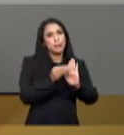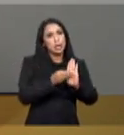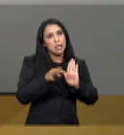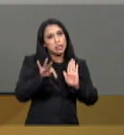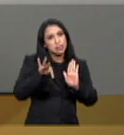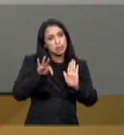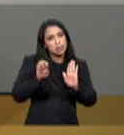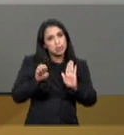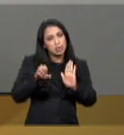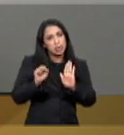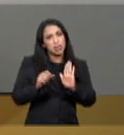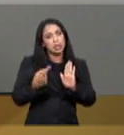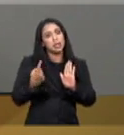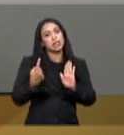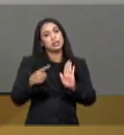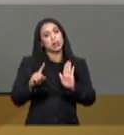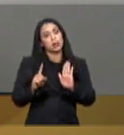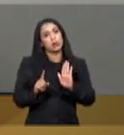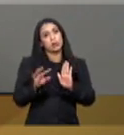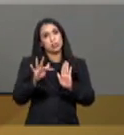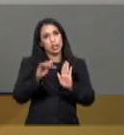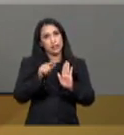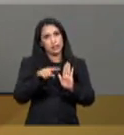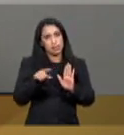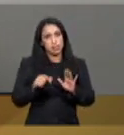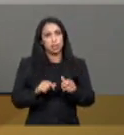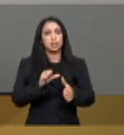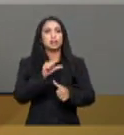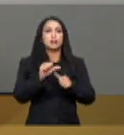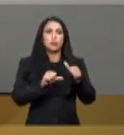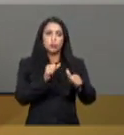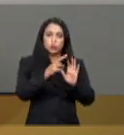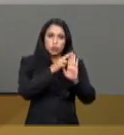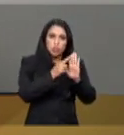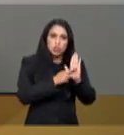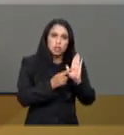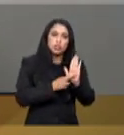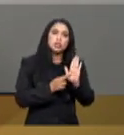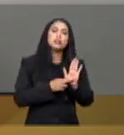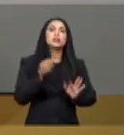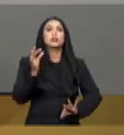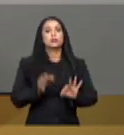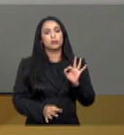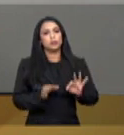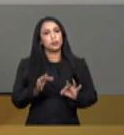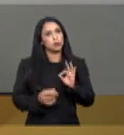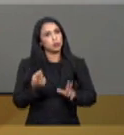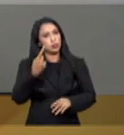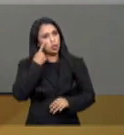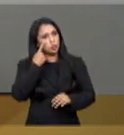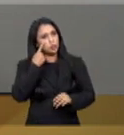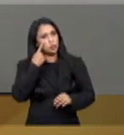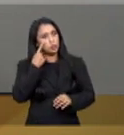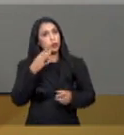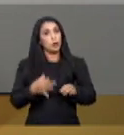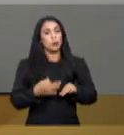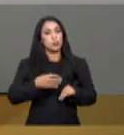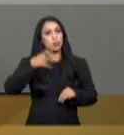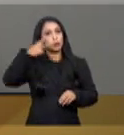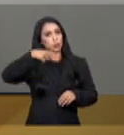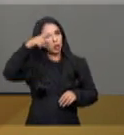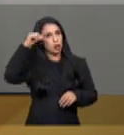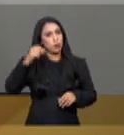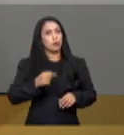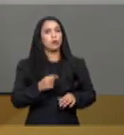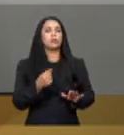à Fazenda, o Supremo modulou os efeitos do julgado, e cito aqui uma observação do eminente ministro Roberto